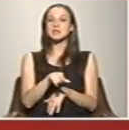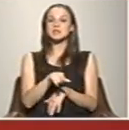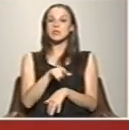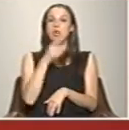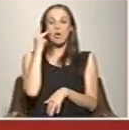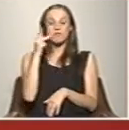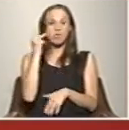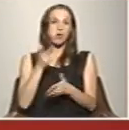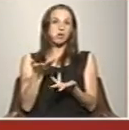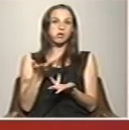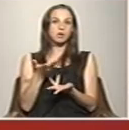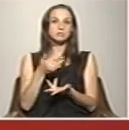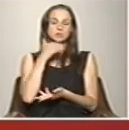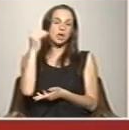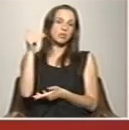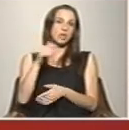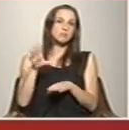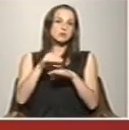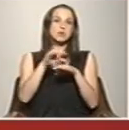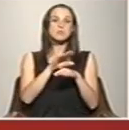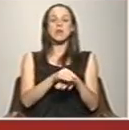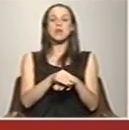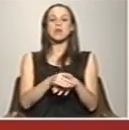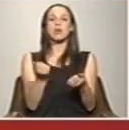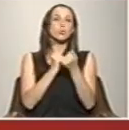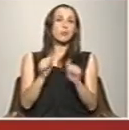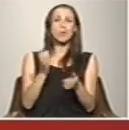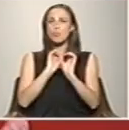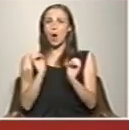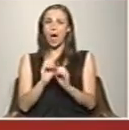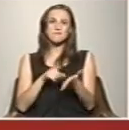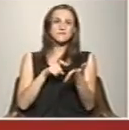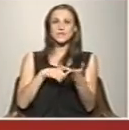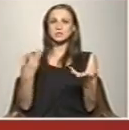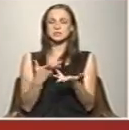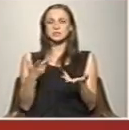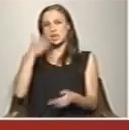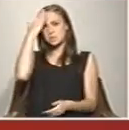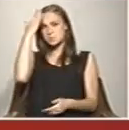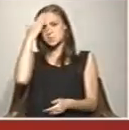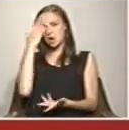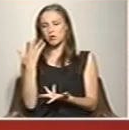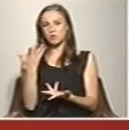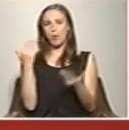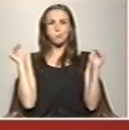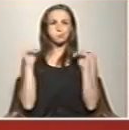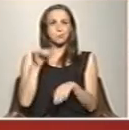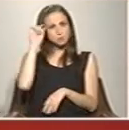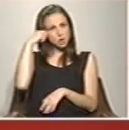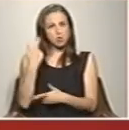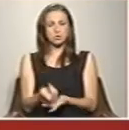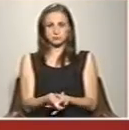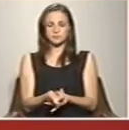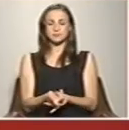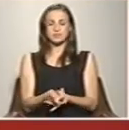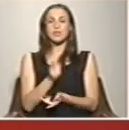de graus de incapacidade e de falta de total autonomia. Portanto, diminui as capacidades dos idosos. E é nesse sentido, é nesse